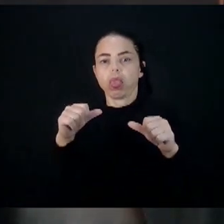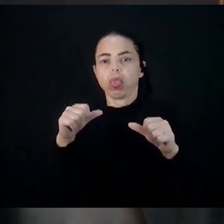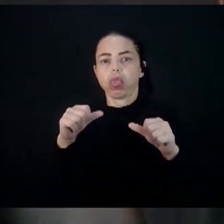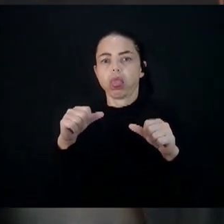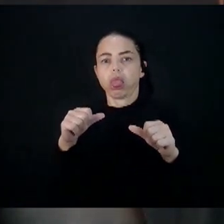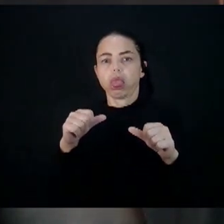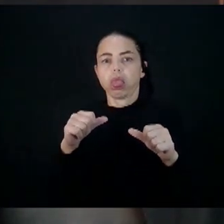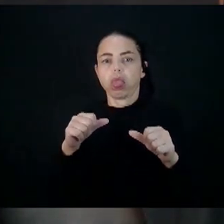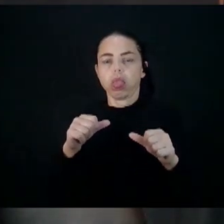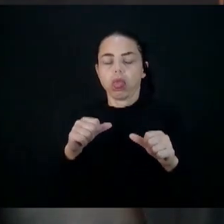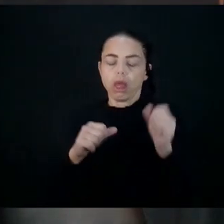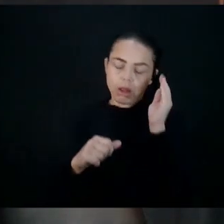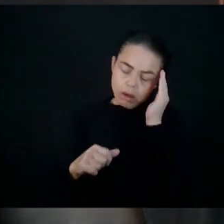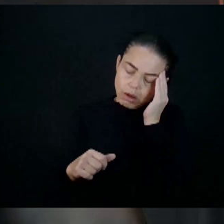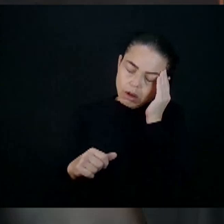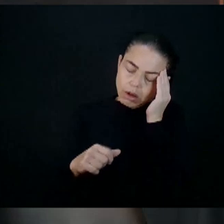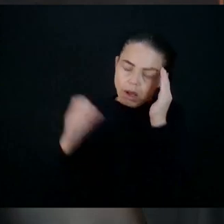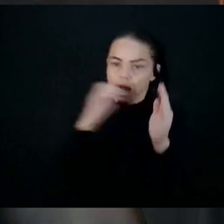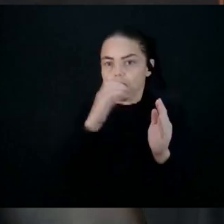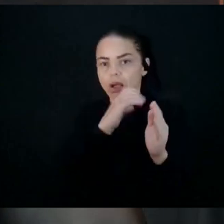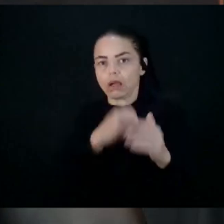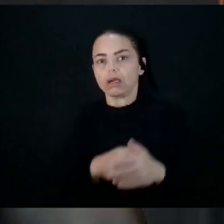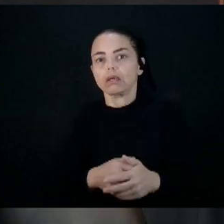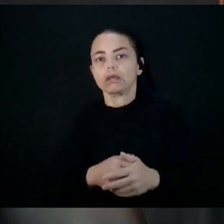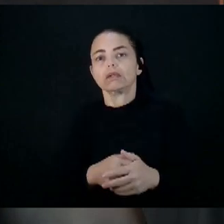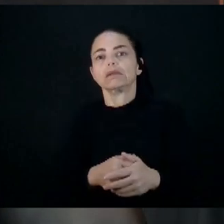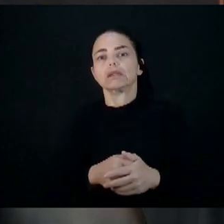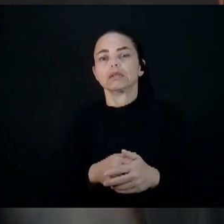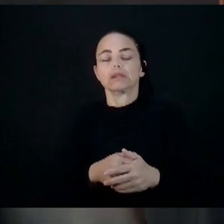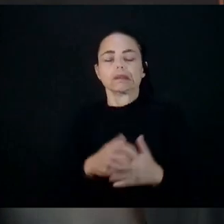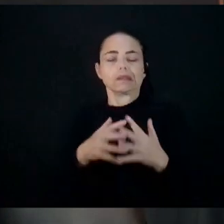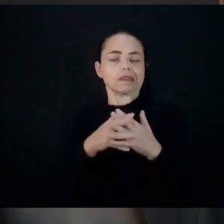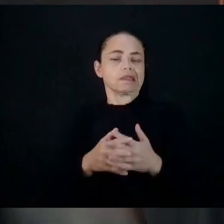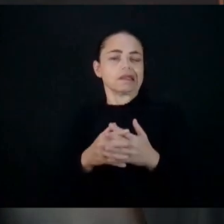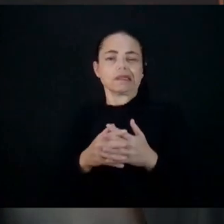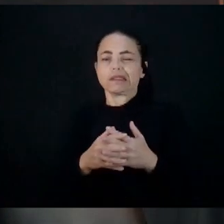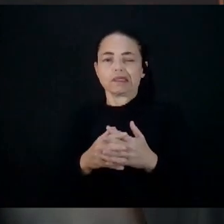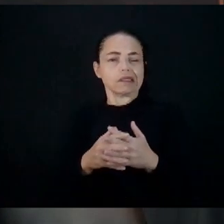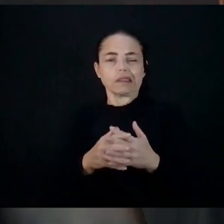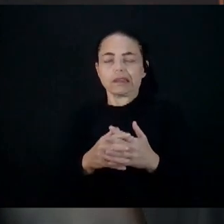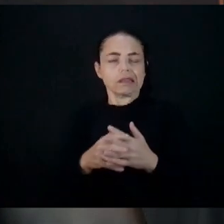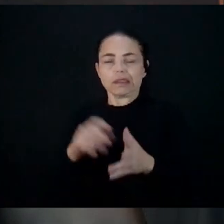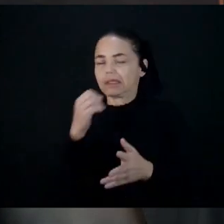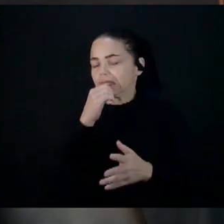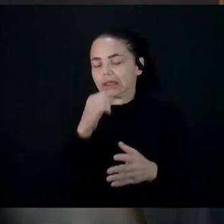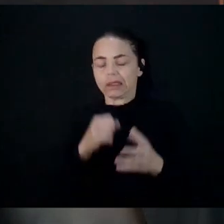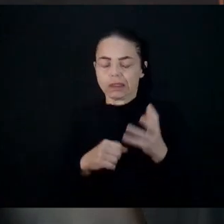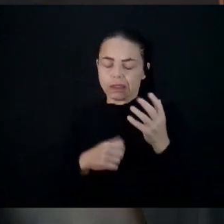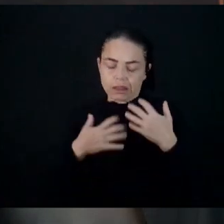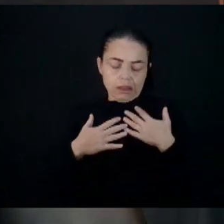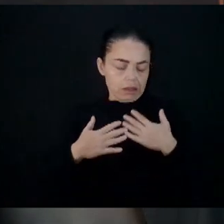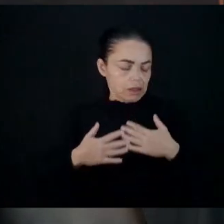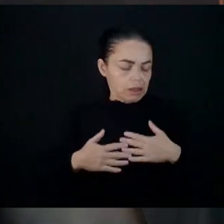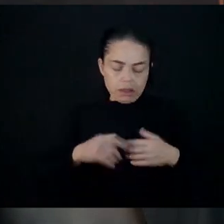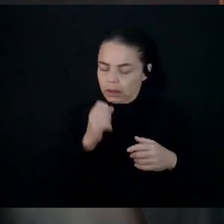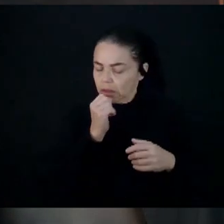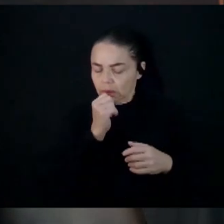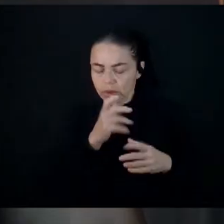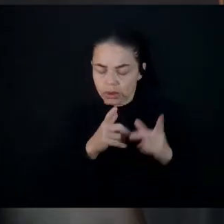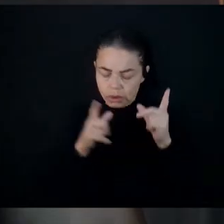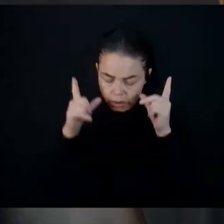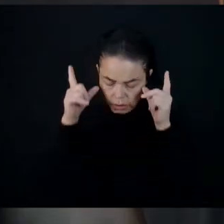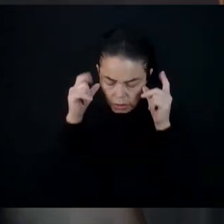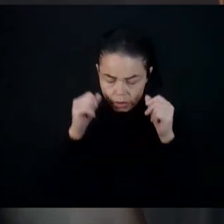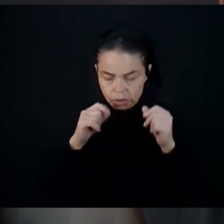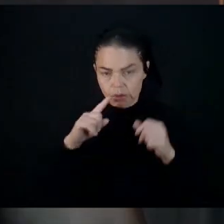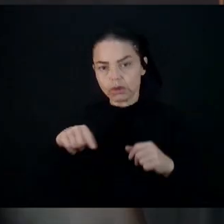pessoa pegar no sono mais rápido, esse sono ele é mais fragmentado, a pessoa não dorme tão bem, não descansa tão bem, e é muito comum no dia